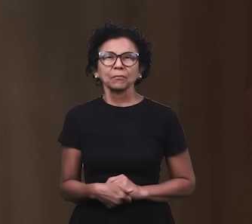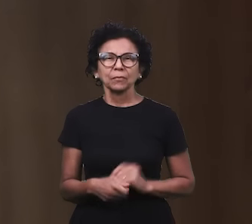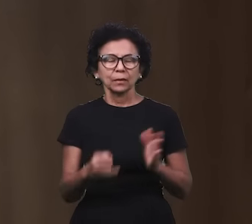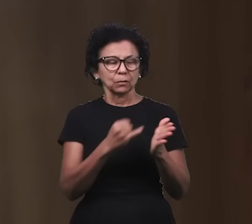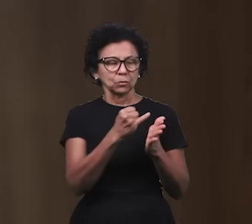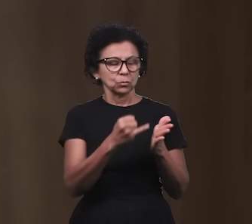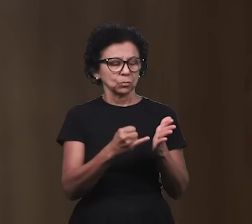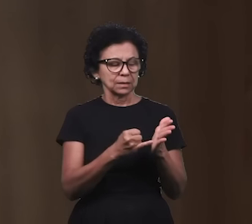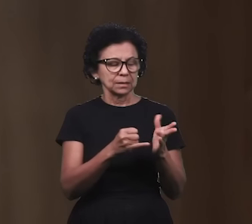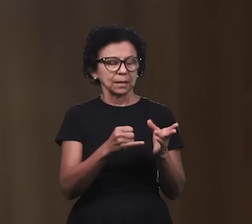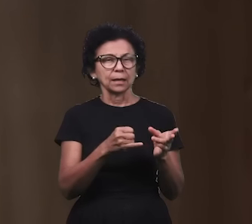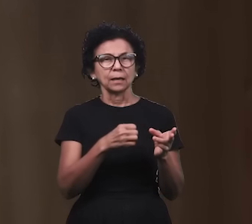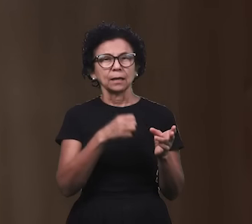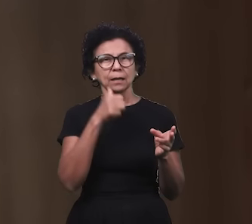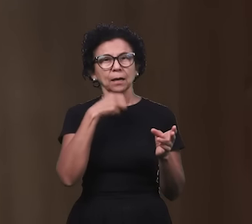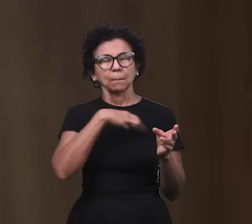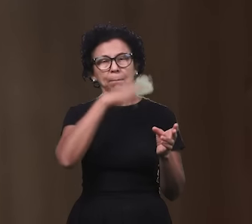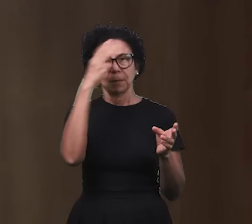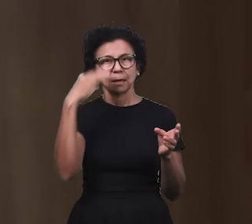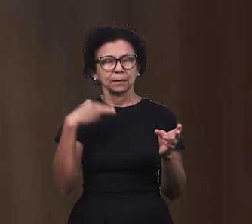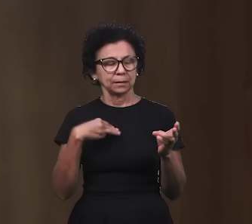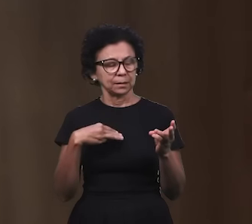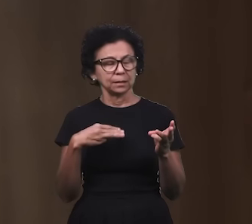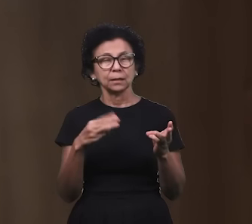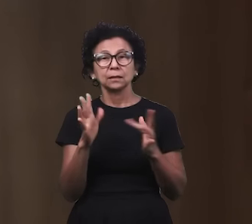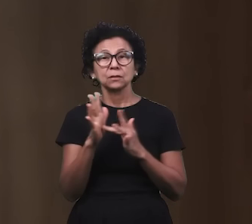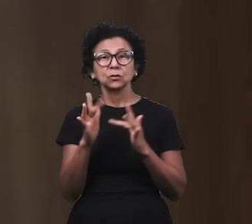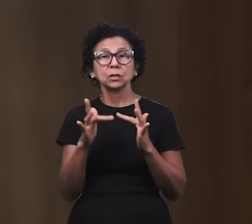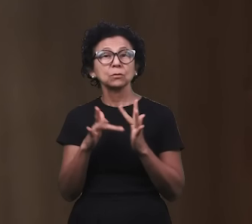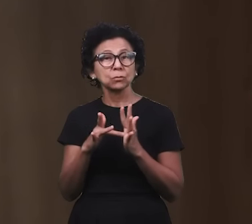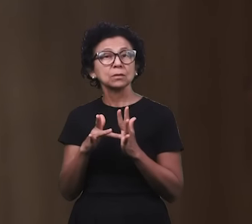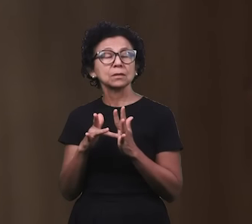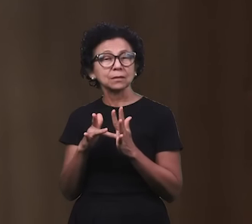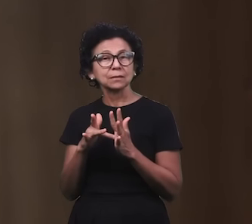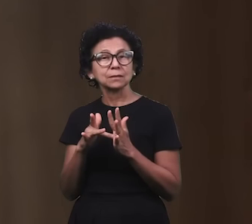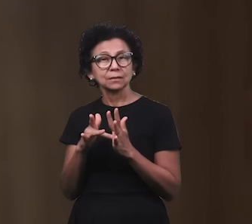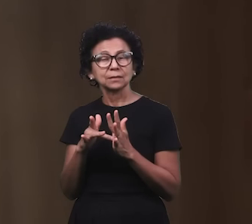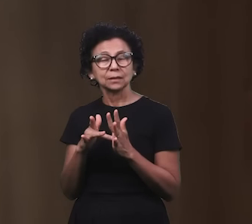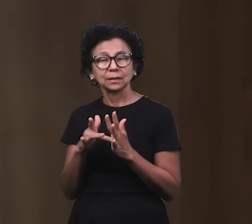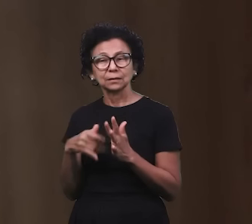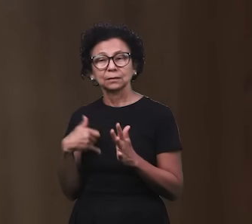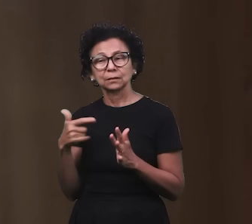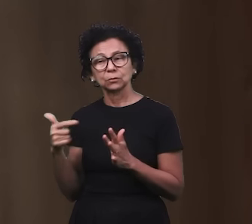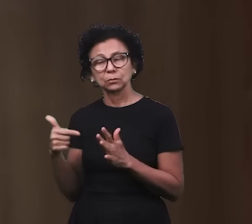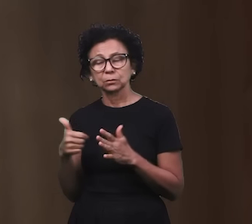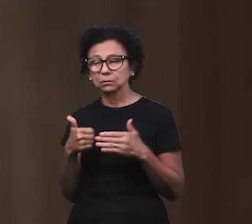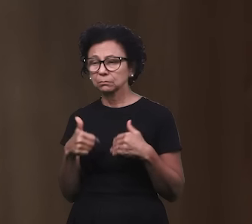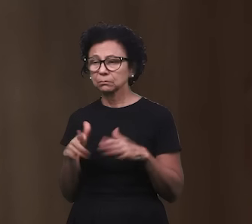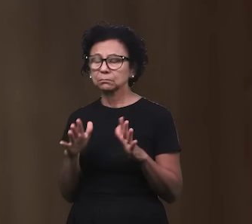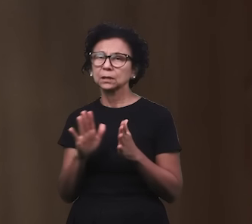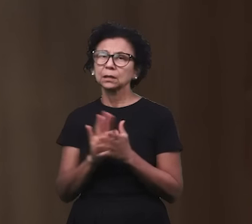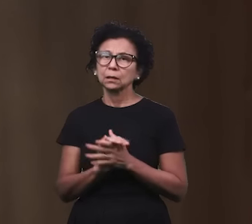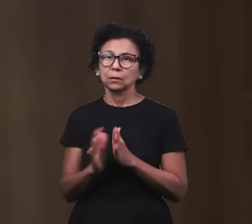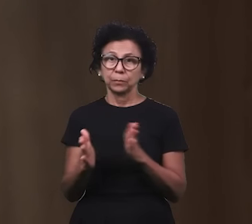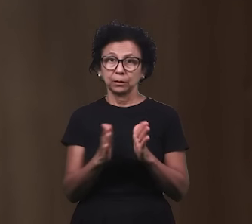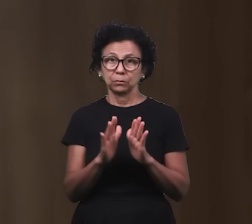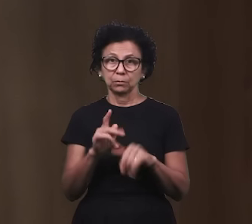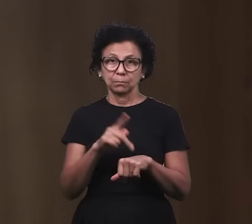12 anos, vieram até o templo, e a festa durava, a da Páscoa, por exemplo, durava 7